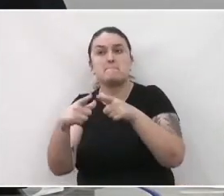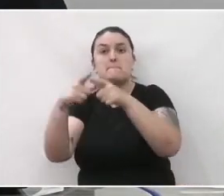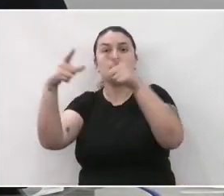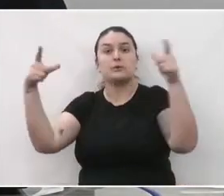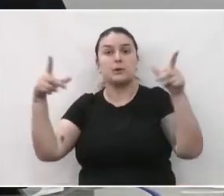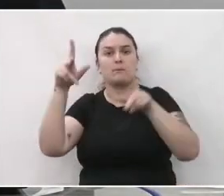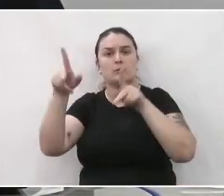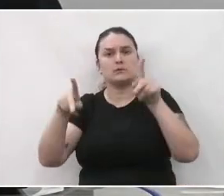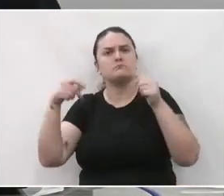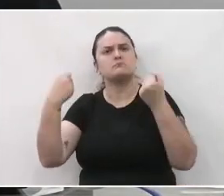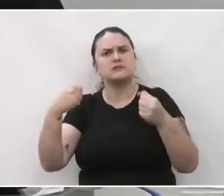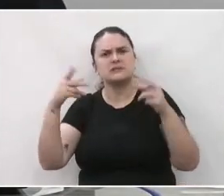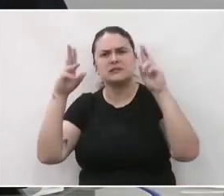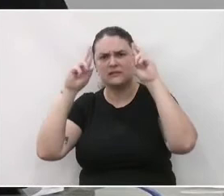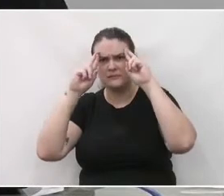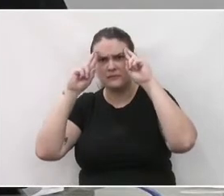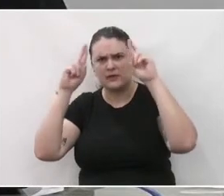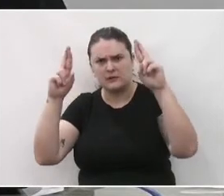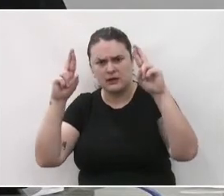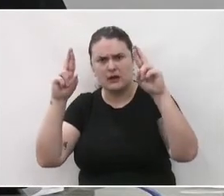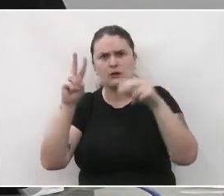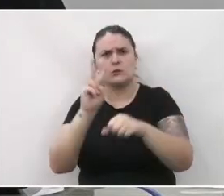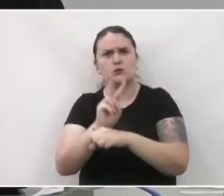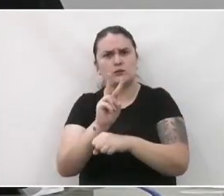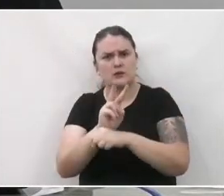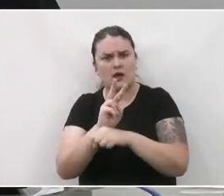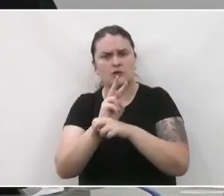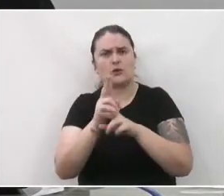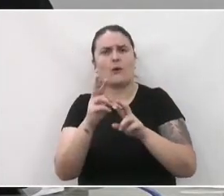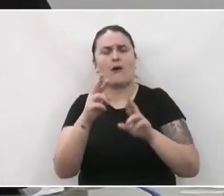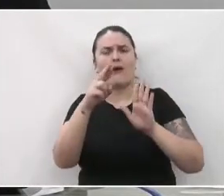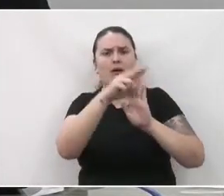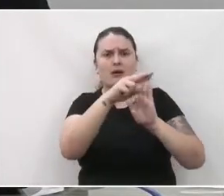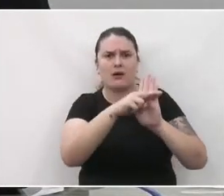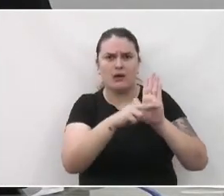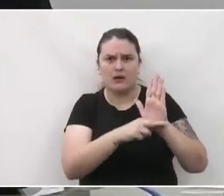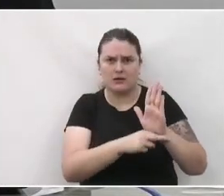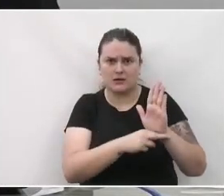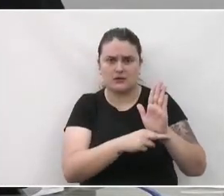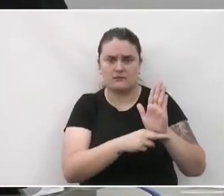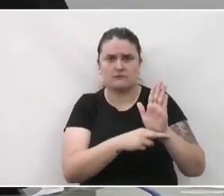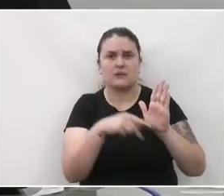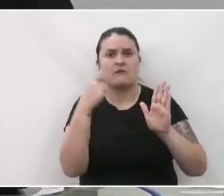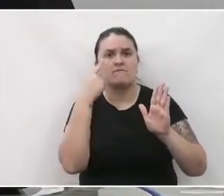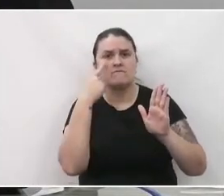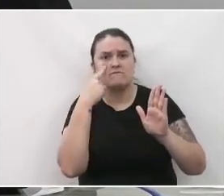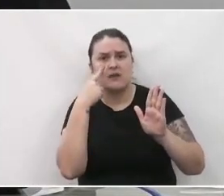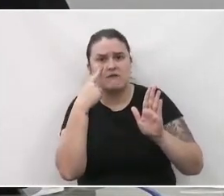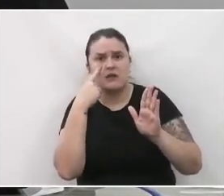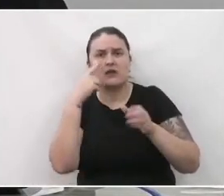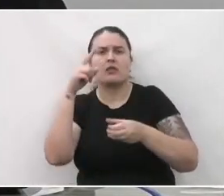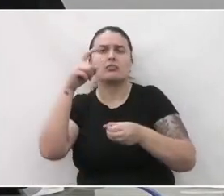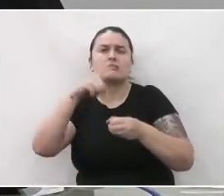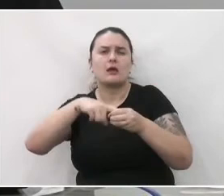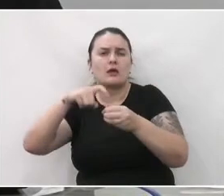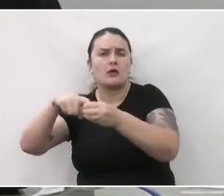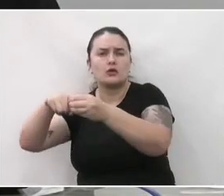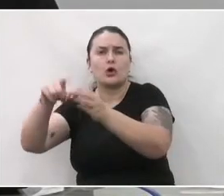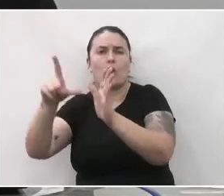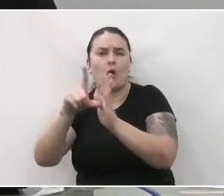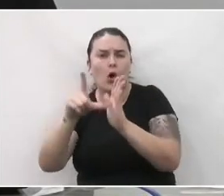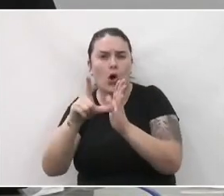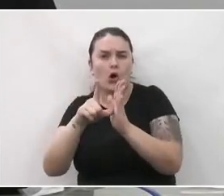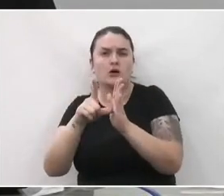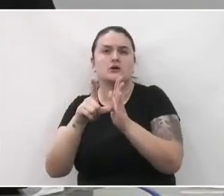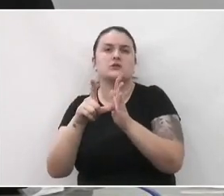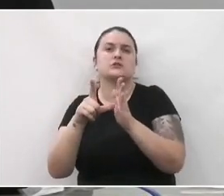que respeitaram as políticas sanitárias, mantendo a lotação permitida dentro dos seus comércios durante